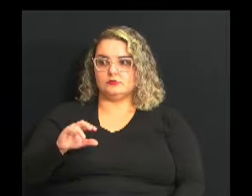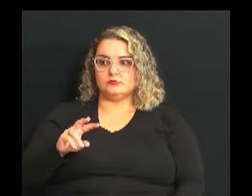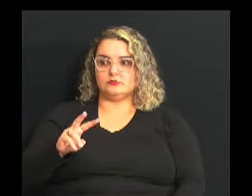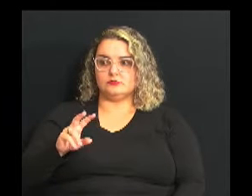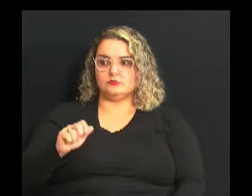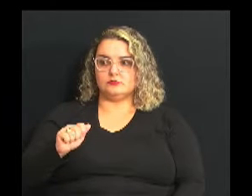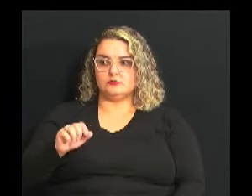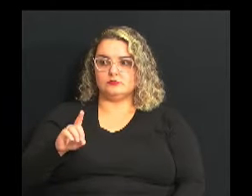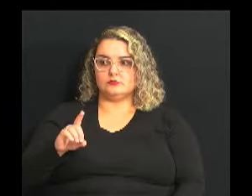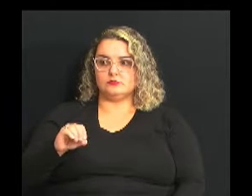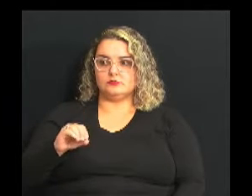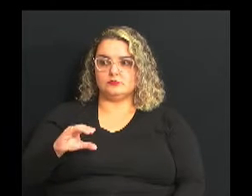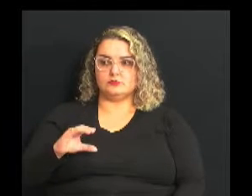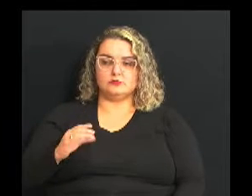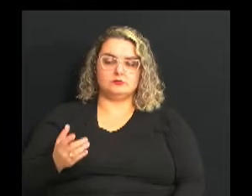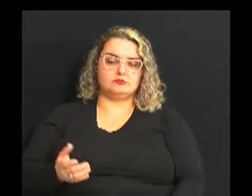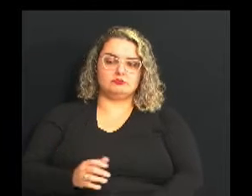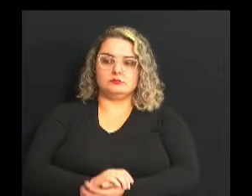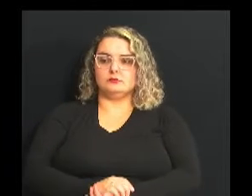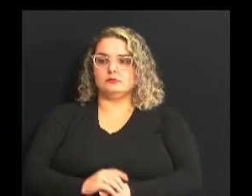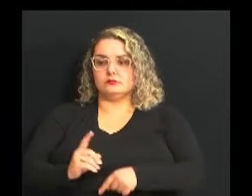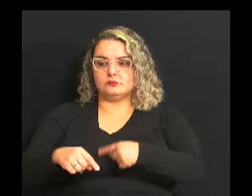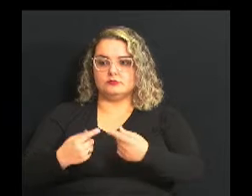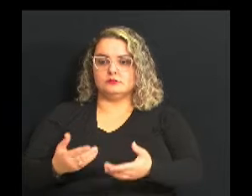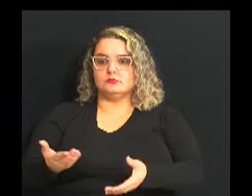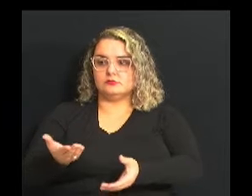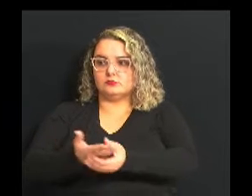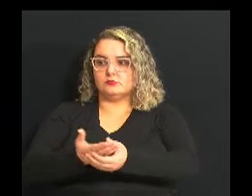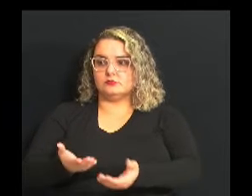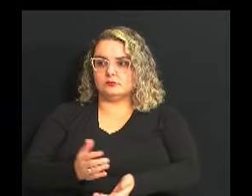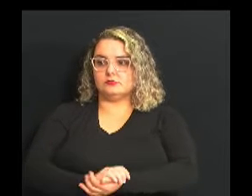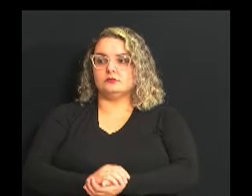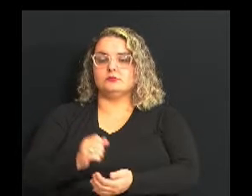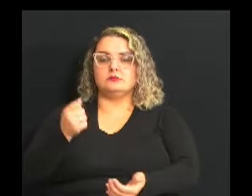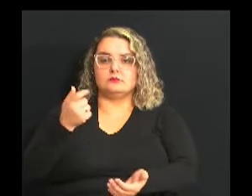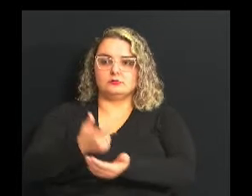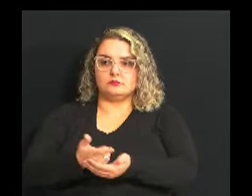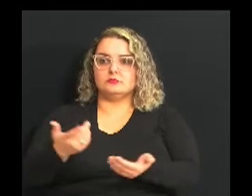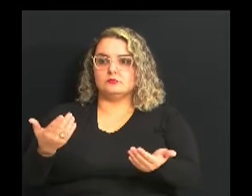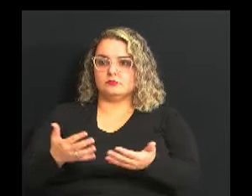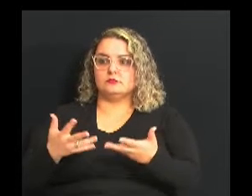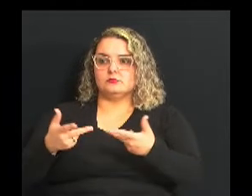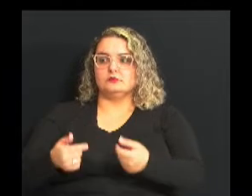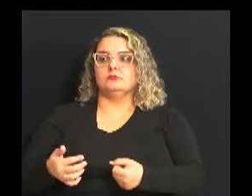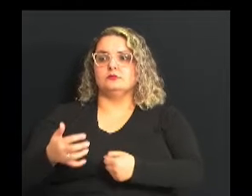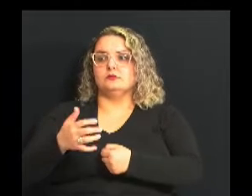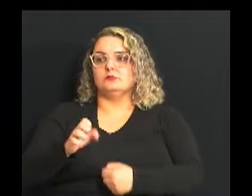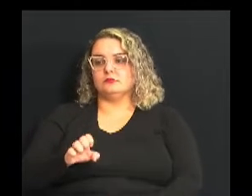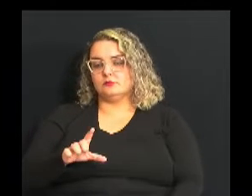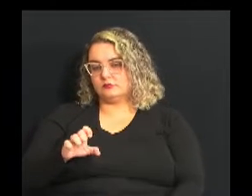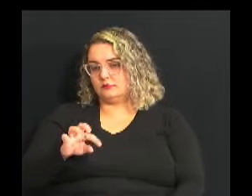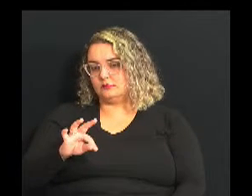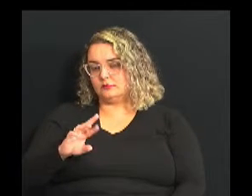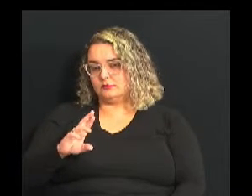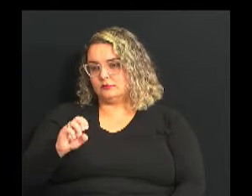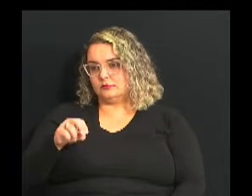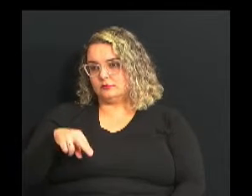tantos processos, né? Nosso processo de compras hoje é tudo eletrônico, né? E isso